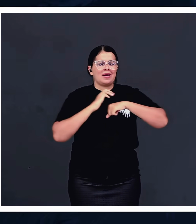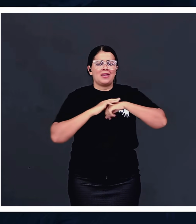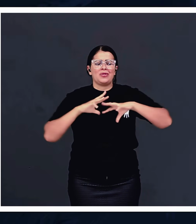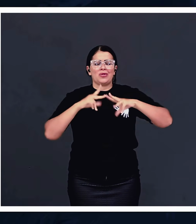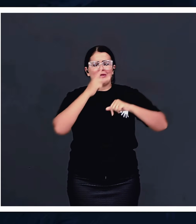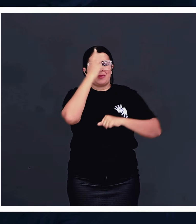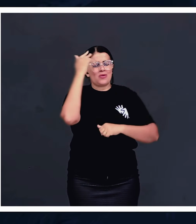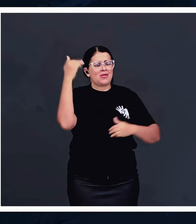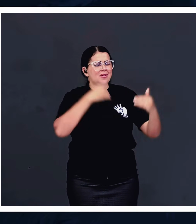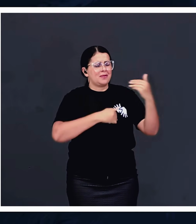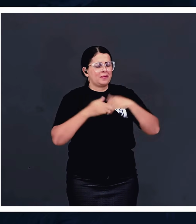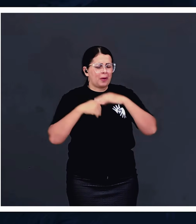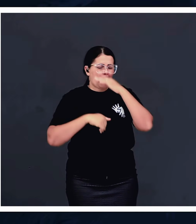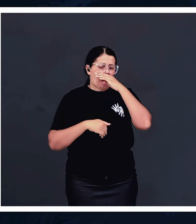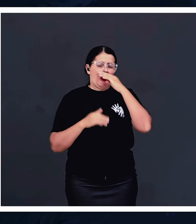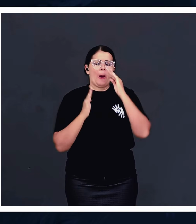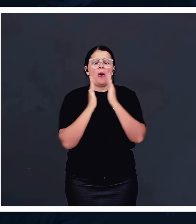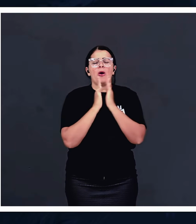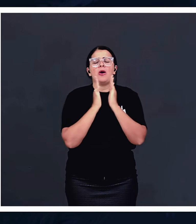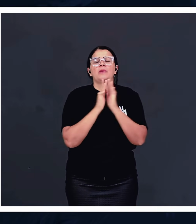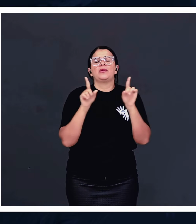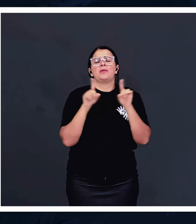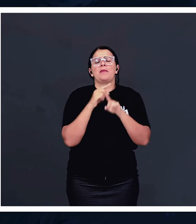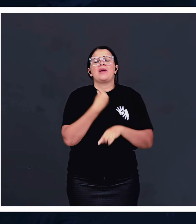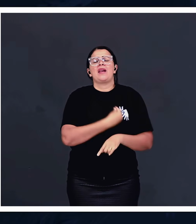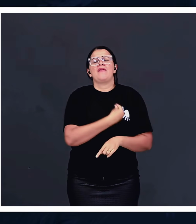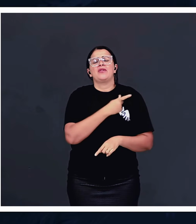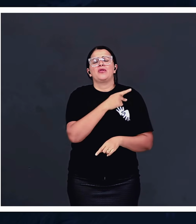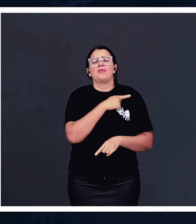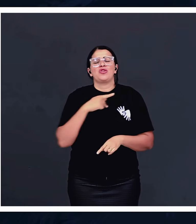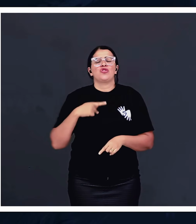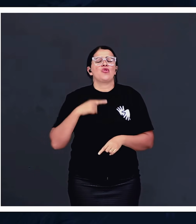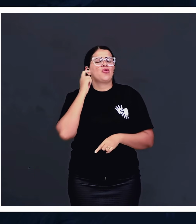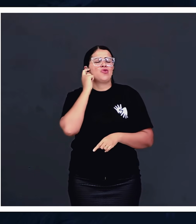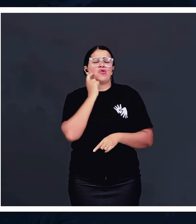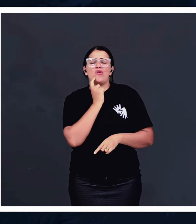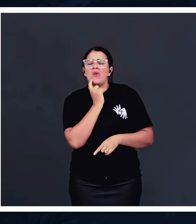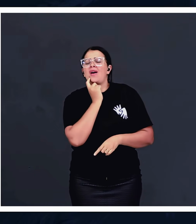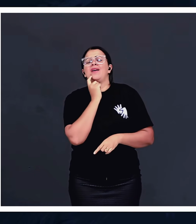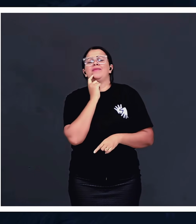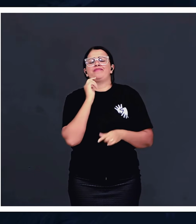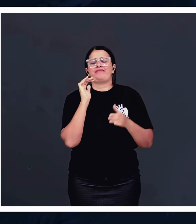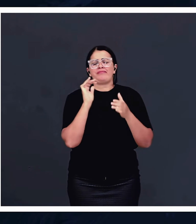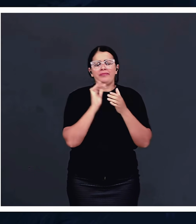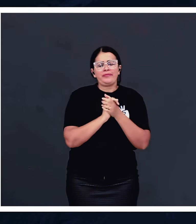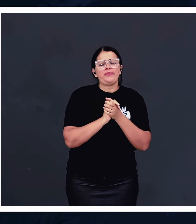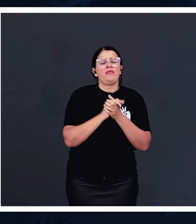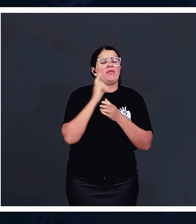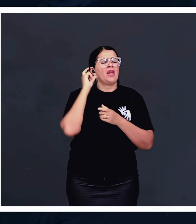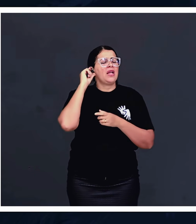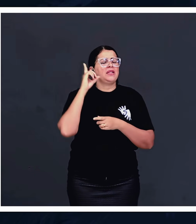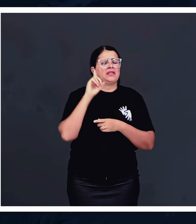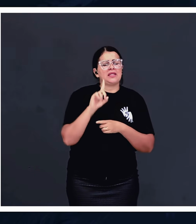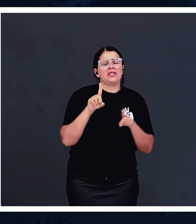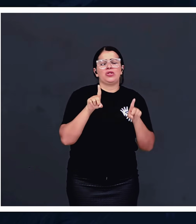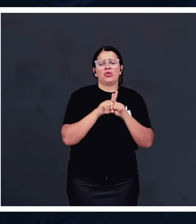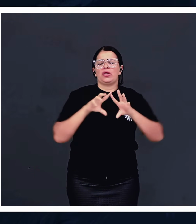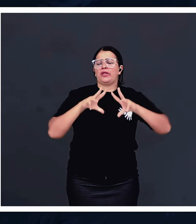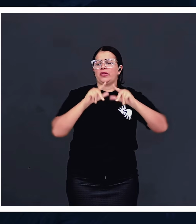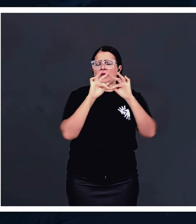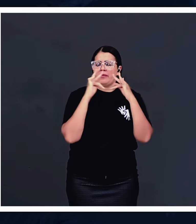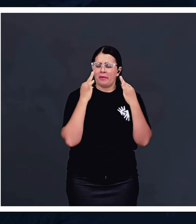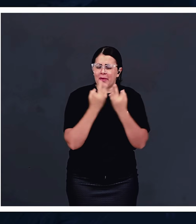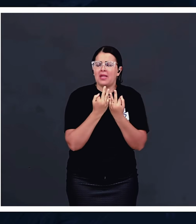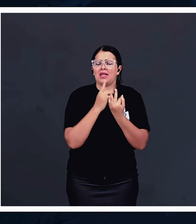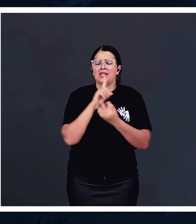que chegam. Oramos pela vida do nosso pastor Zoar, de sua família, sua esposa Dani. Meu Deus, que essa família seja guardada pelas suas